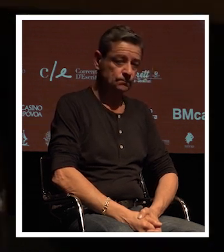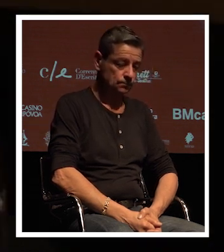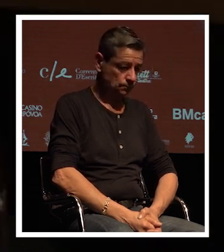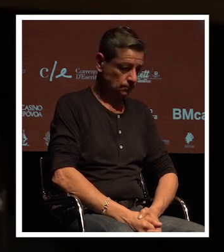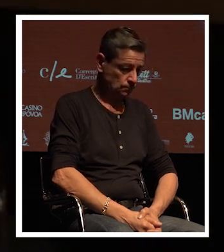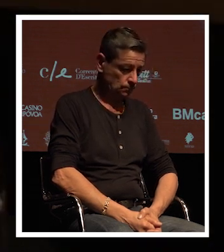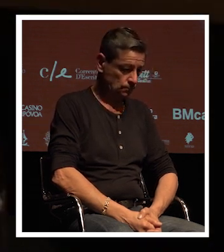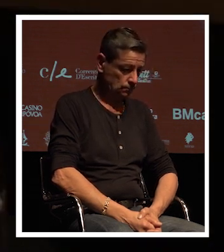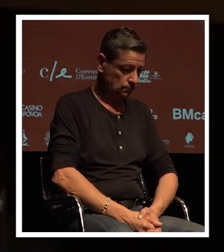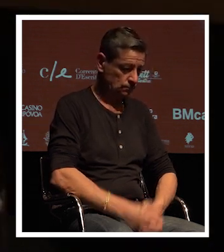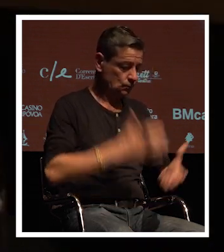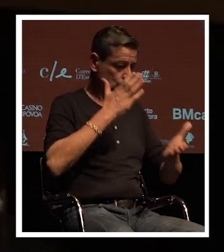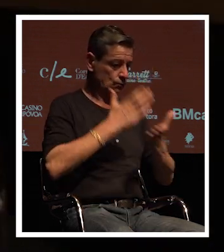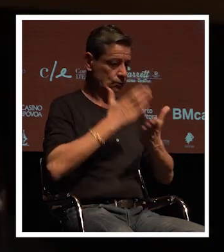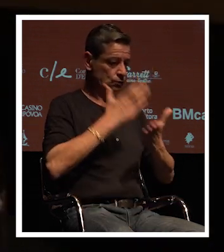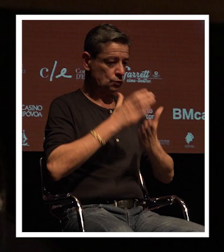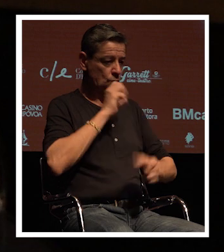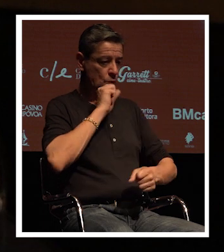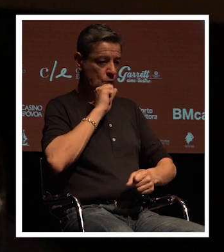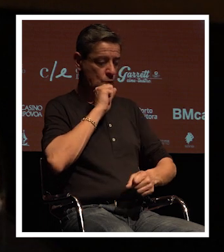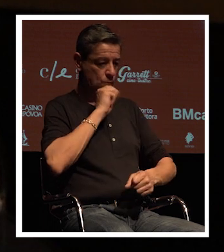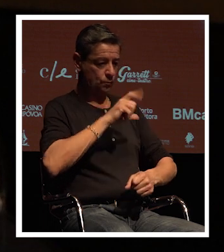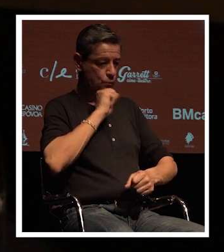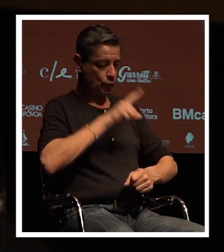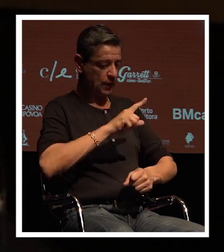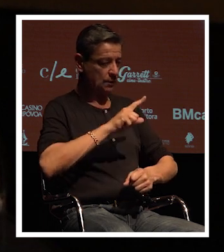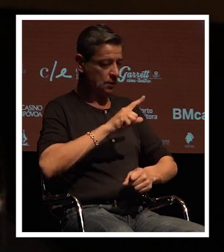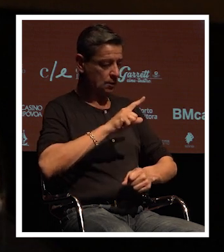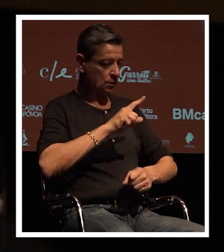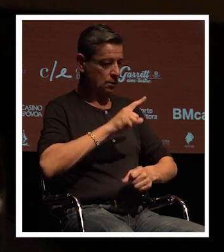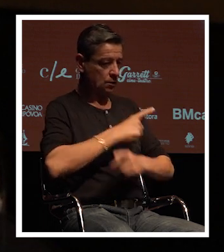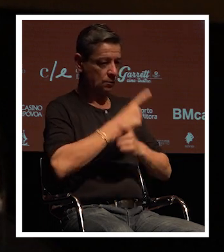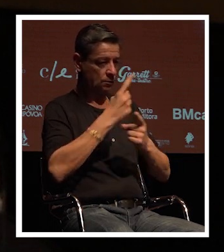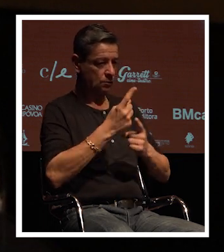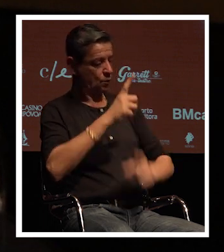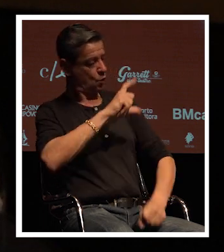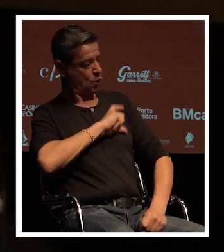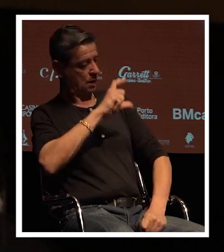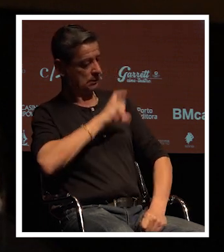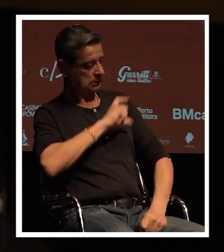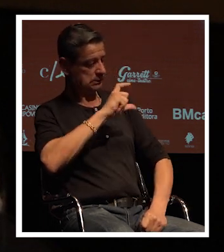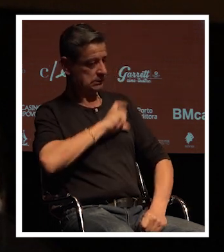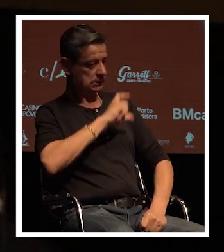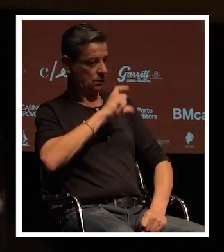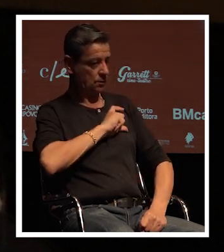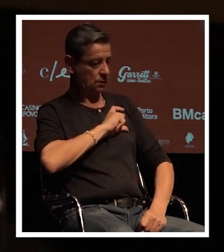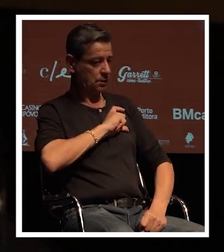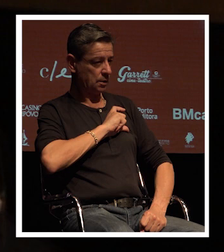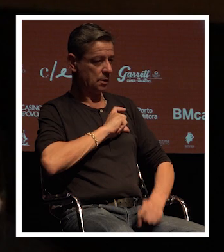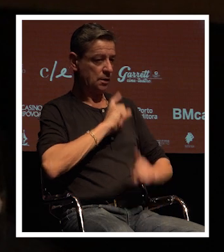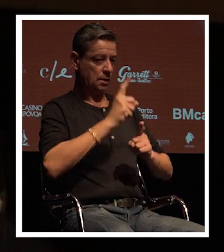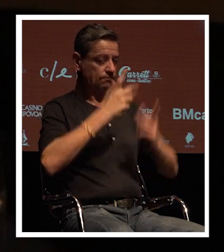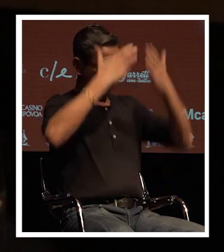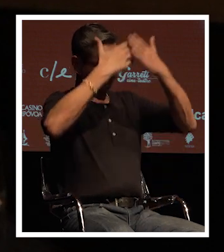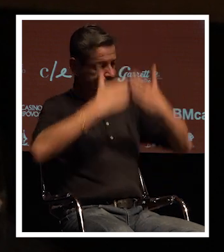morte se a morrer o coração se a morrer o coração corre-se a luz que lhe